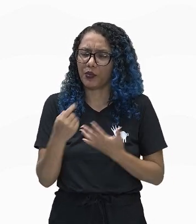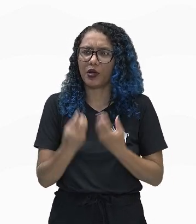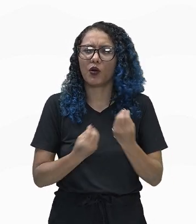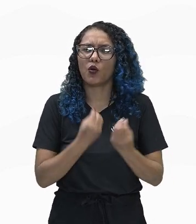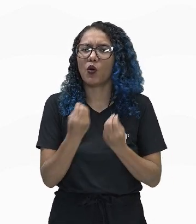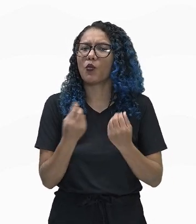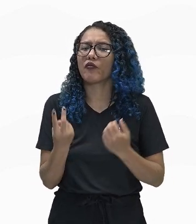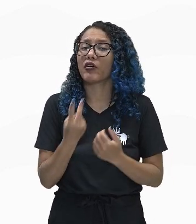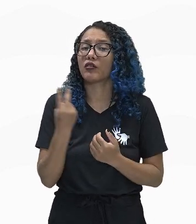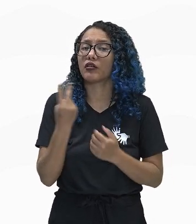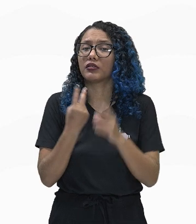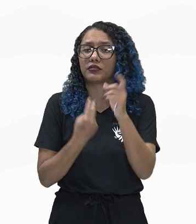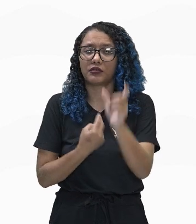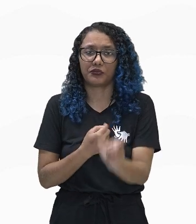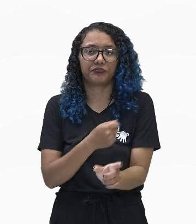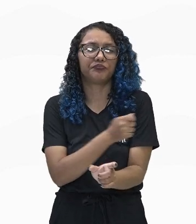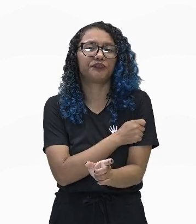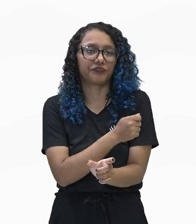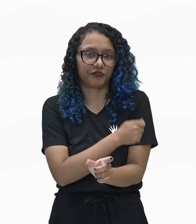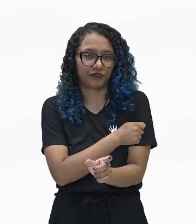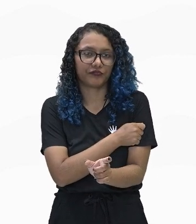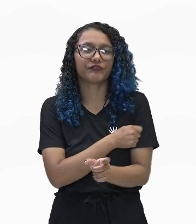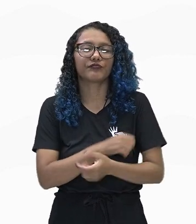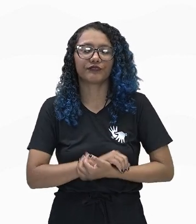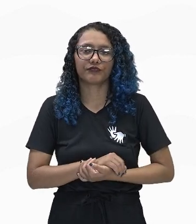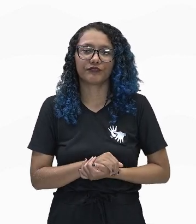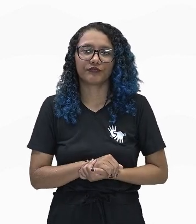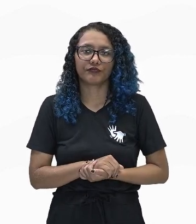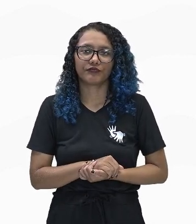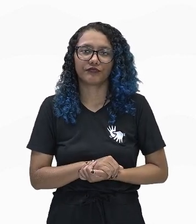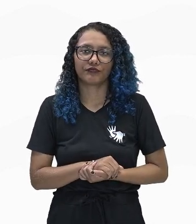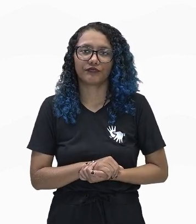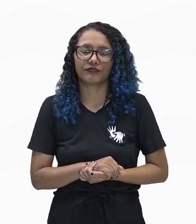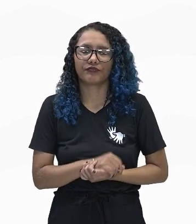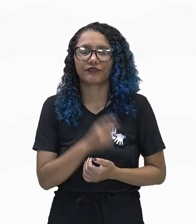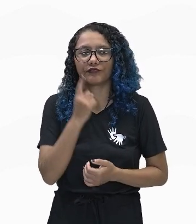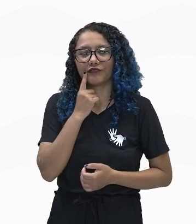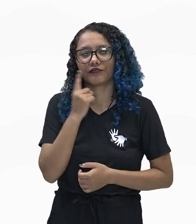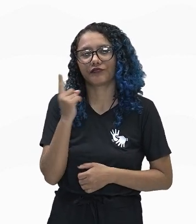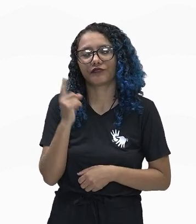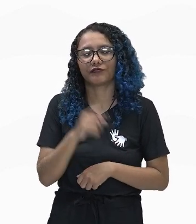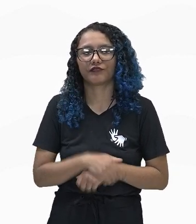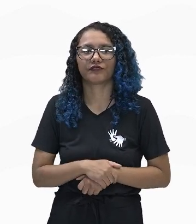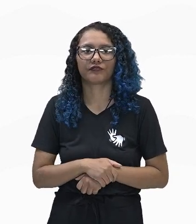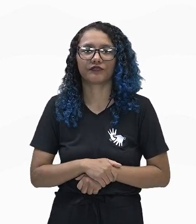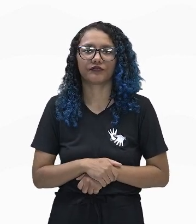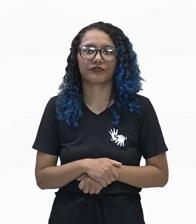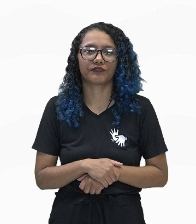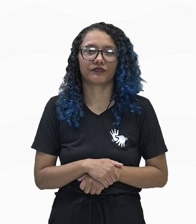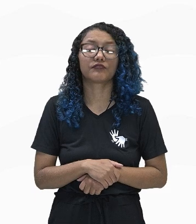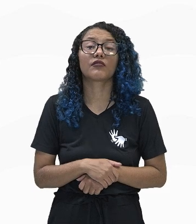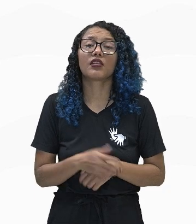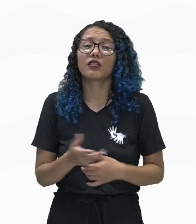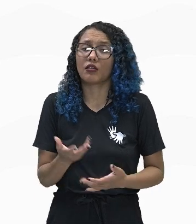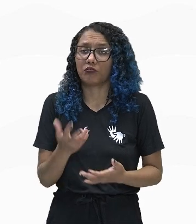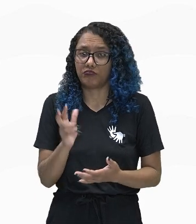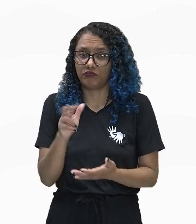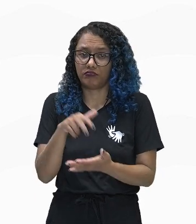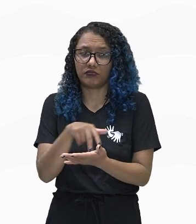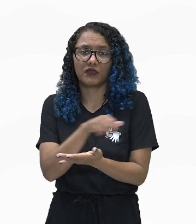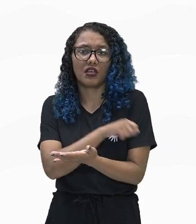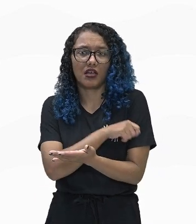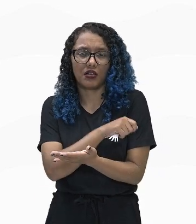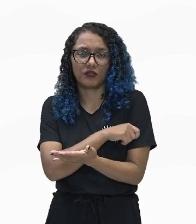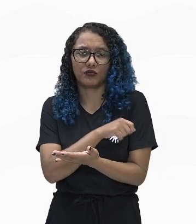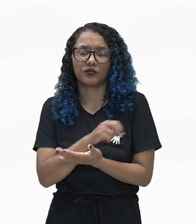do aluno, tá? E aí a gente pode avançar um pouquinho e eu trago para vocês que esse protagonismo estudantil é